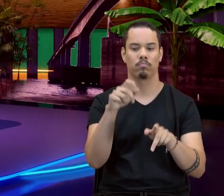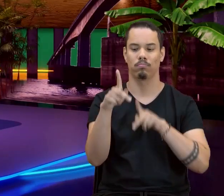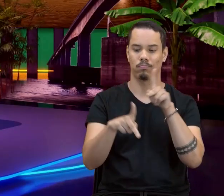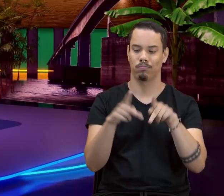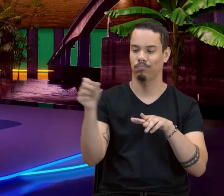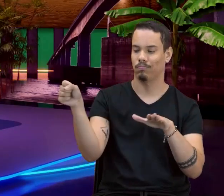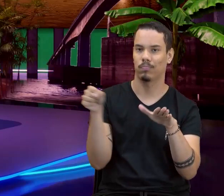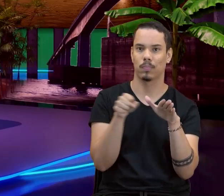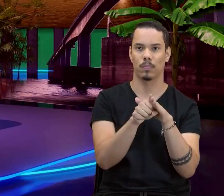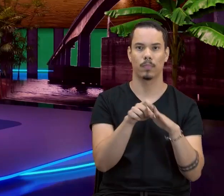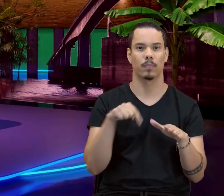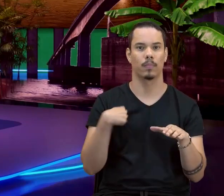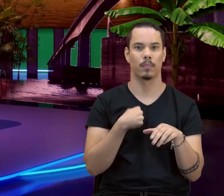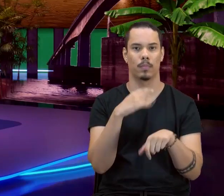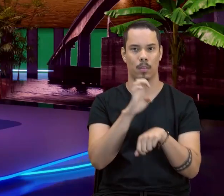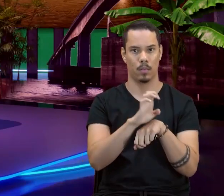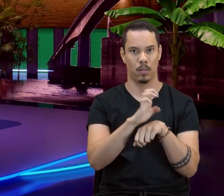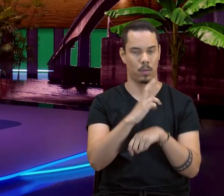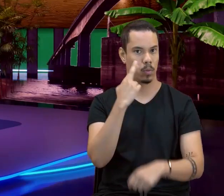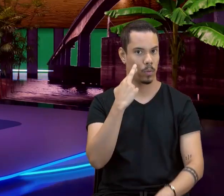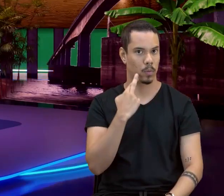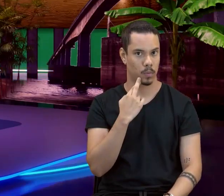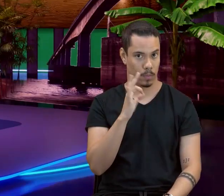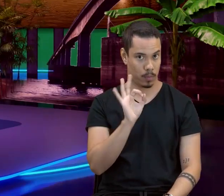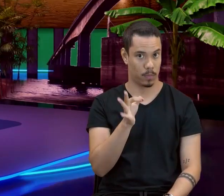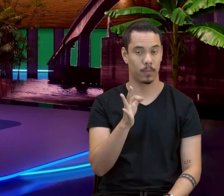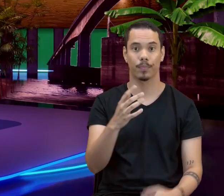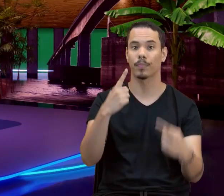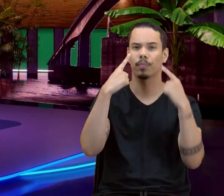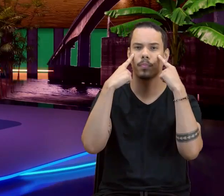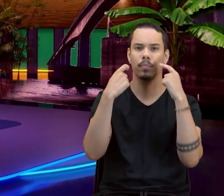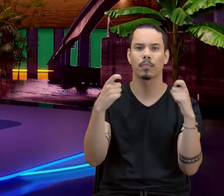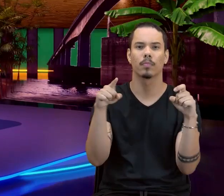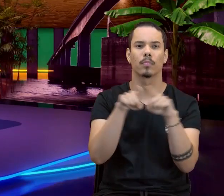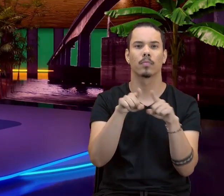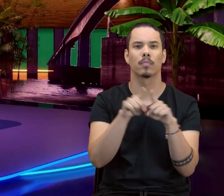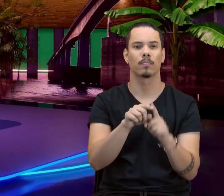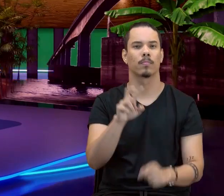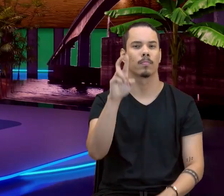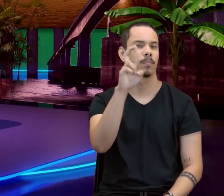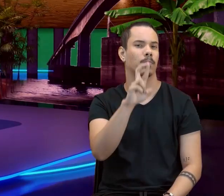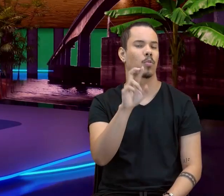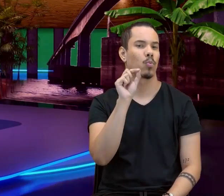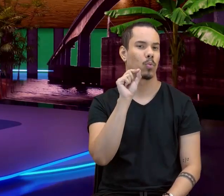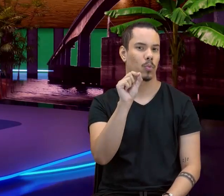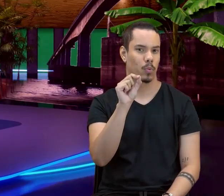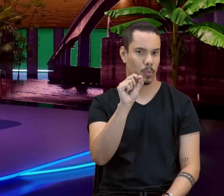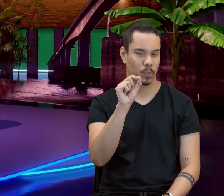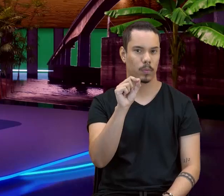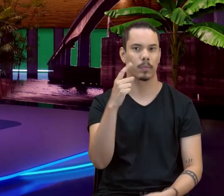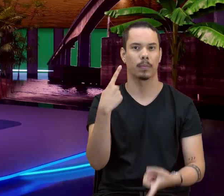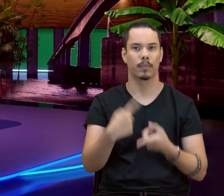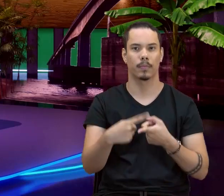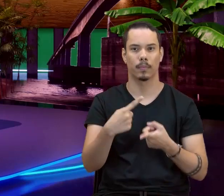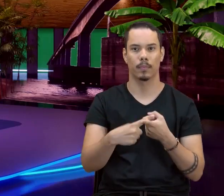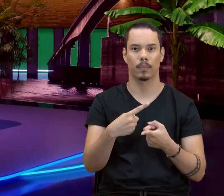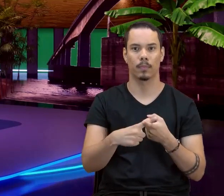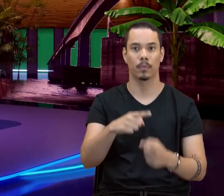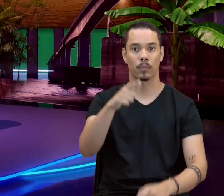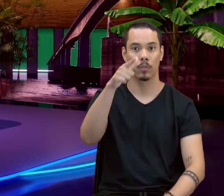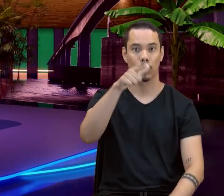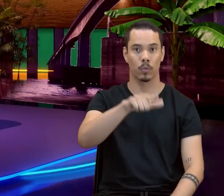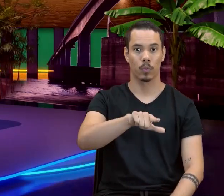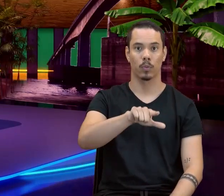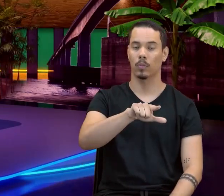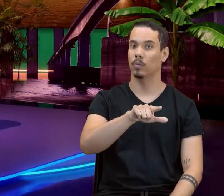estado de Rondônia. É interessante fazer uma observação, Rogério, que, novamente,